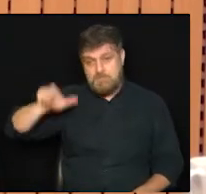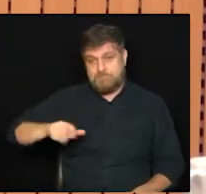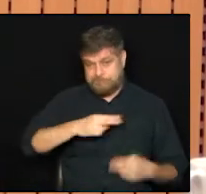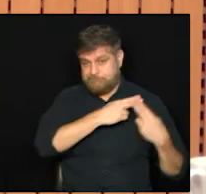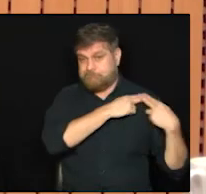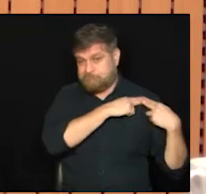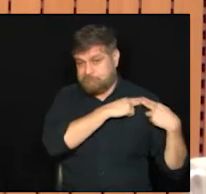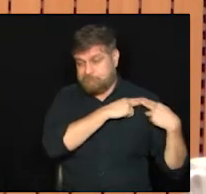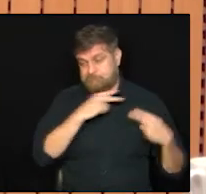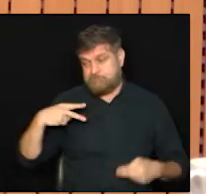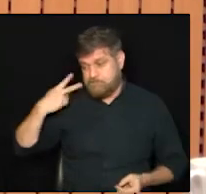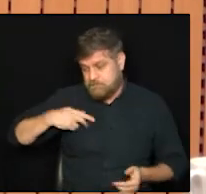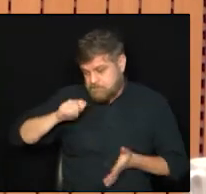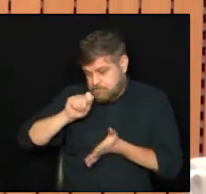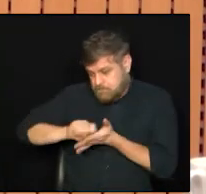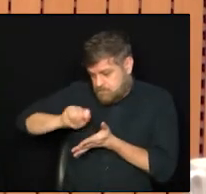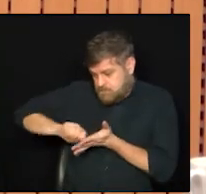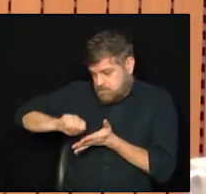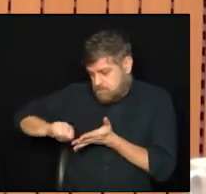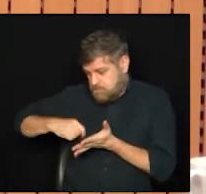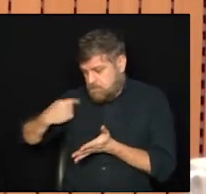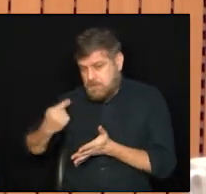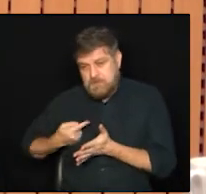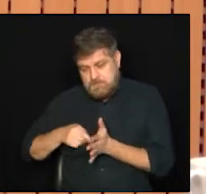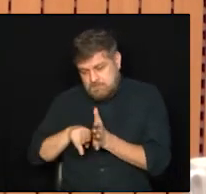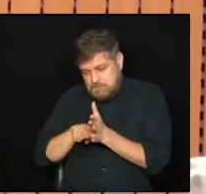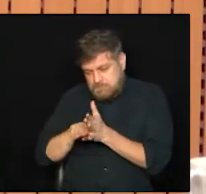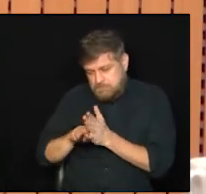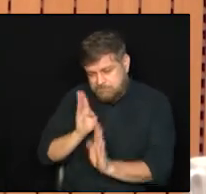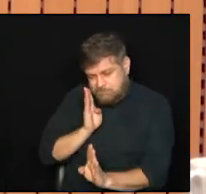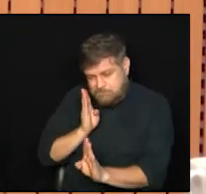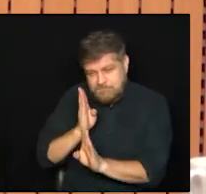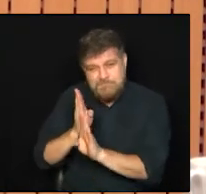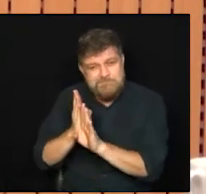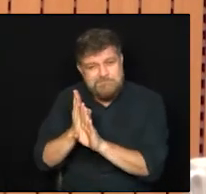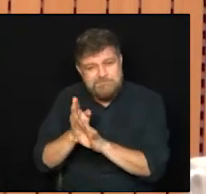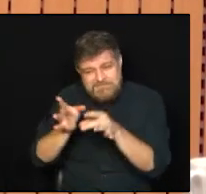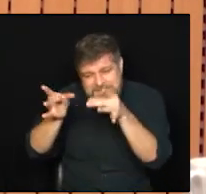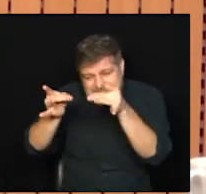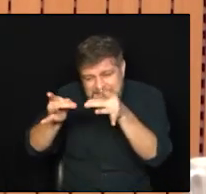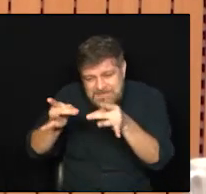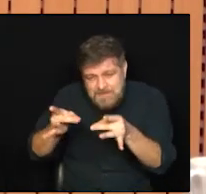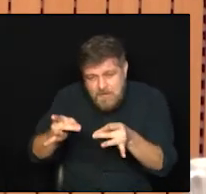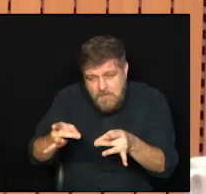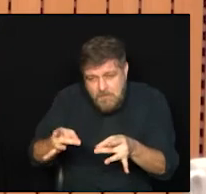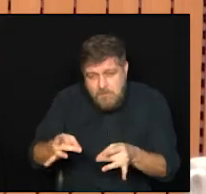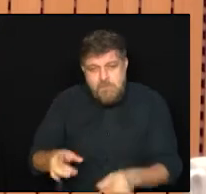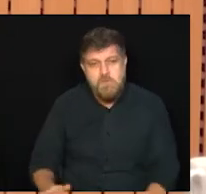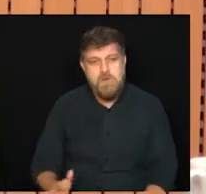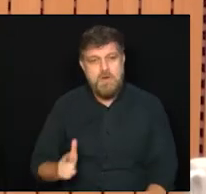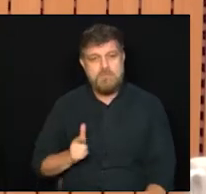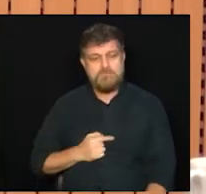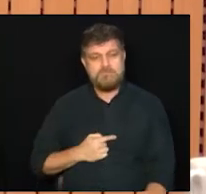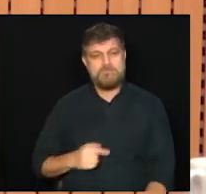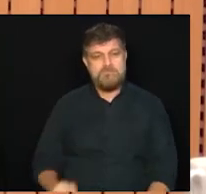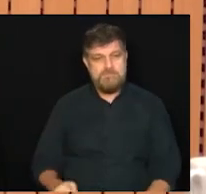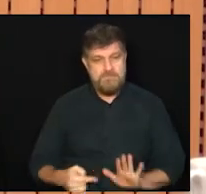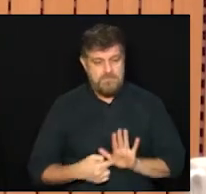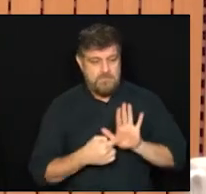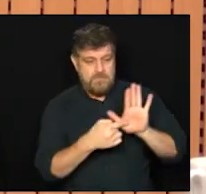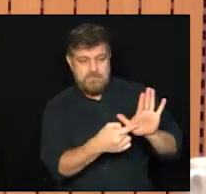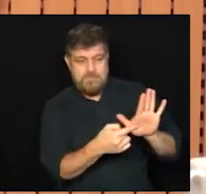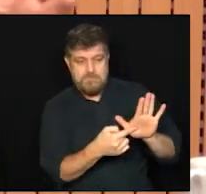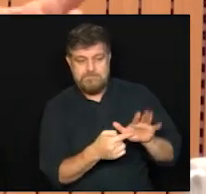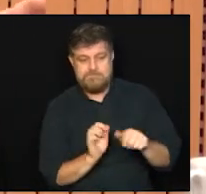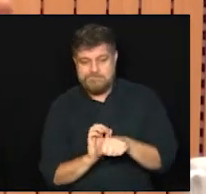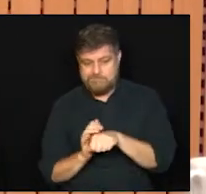mas certamente a gente vai procurar produzir um diagnóstico o mais fidedigno, né, para poder mostrar como a